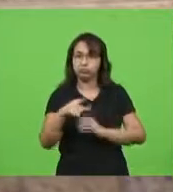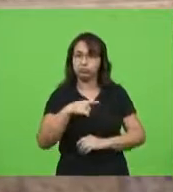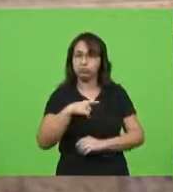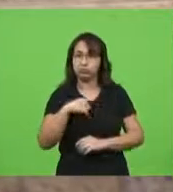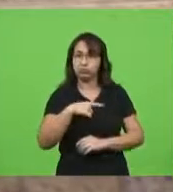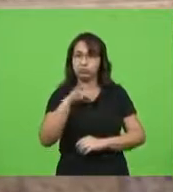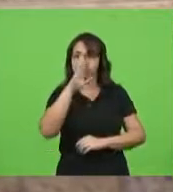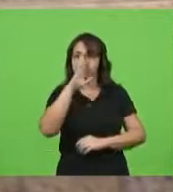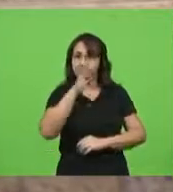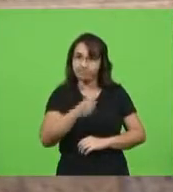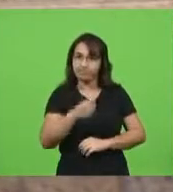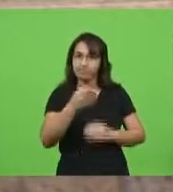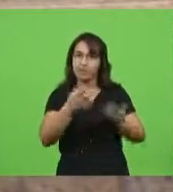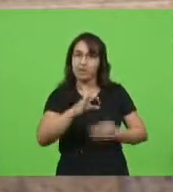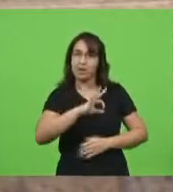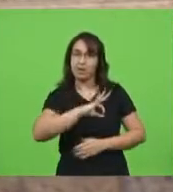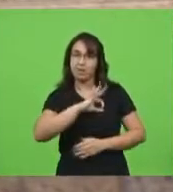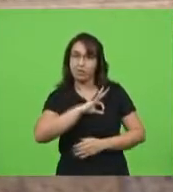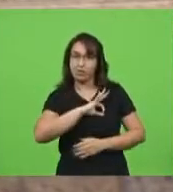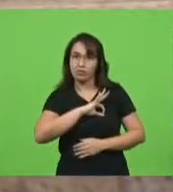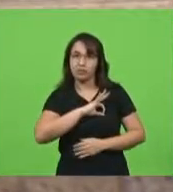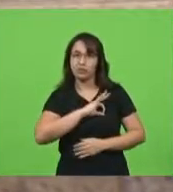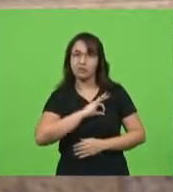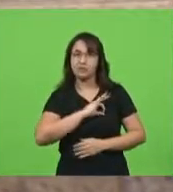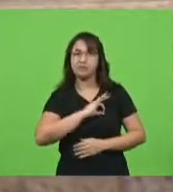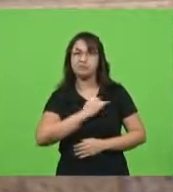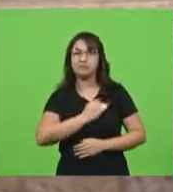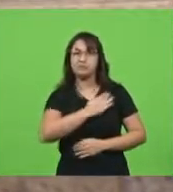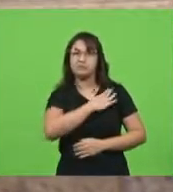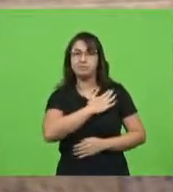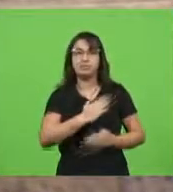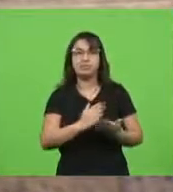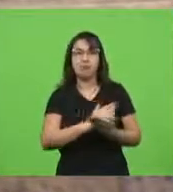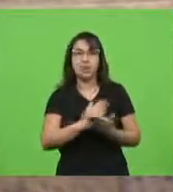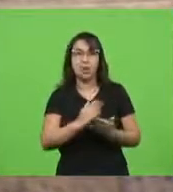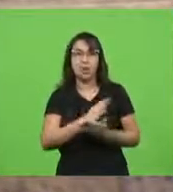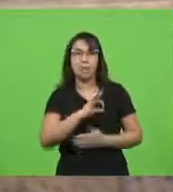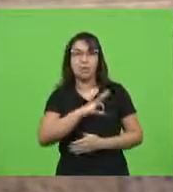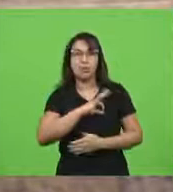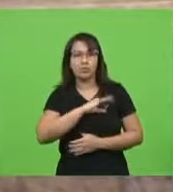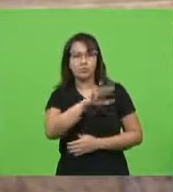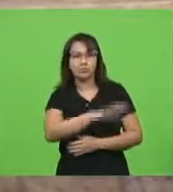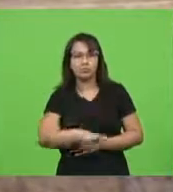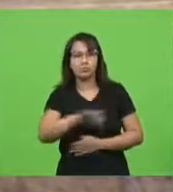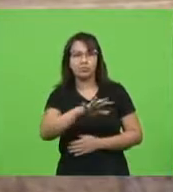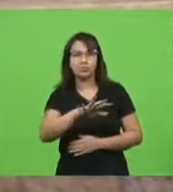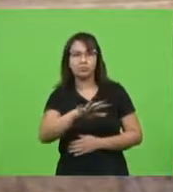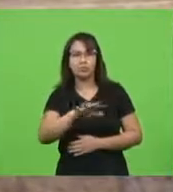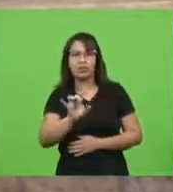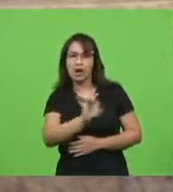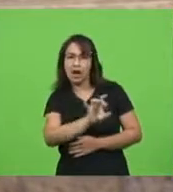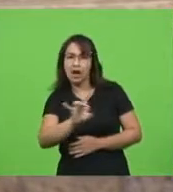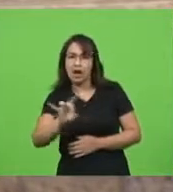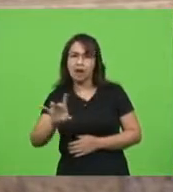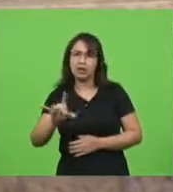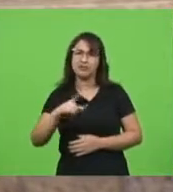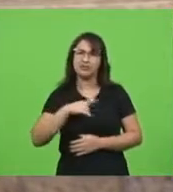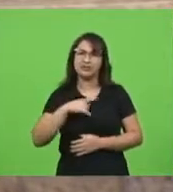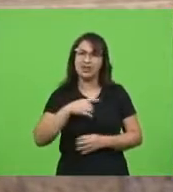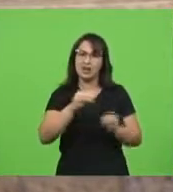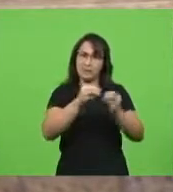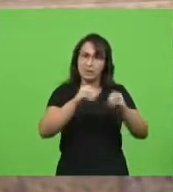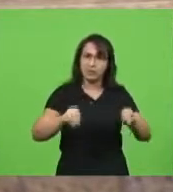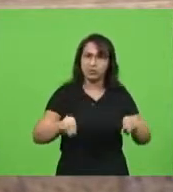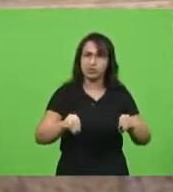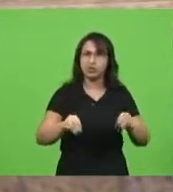saber o número de habitantes por policial em cada região, para saber se está sendo justa, eu acredito que fica prejudicado em parar o